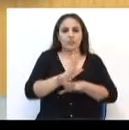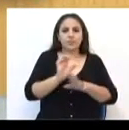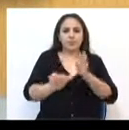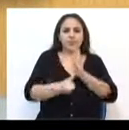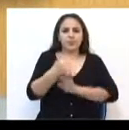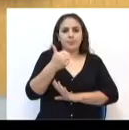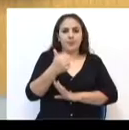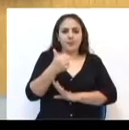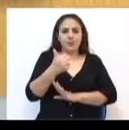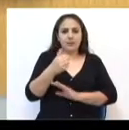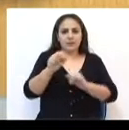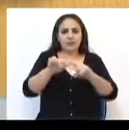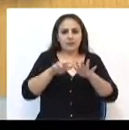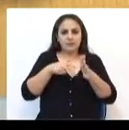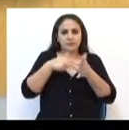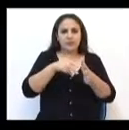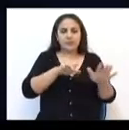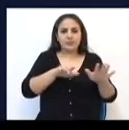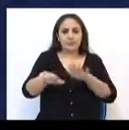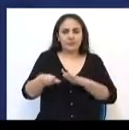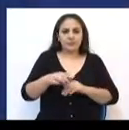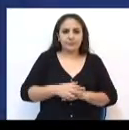primeira sessão plenária da semana.